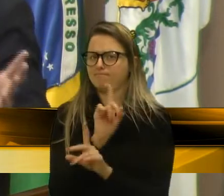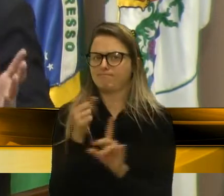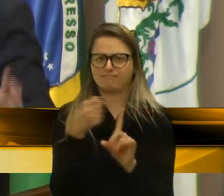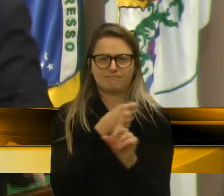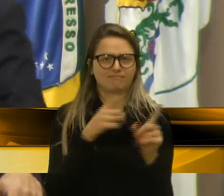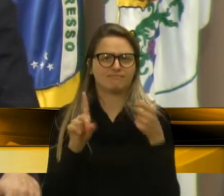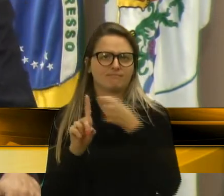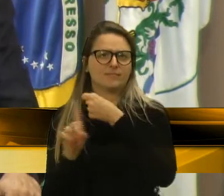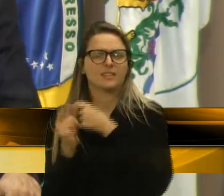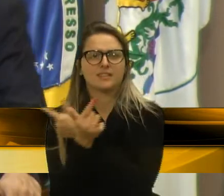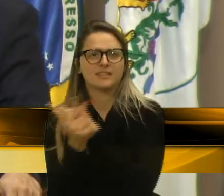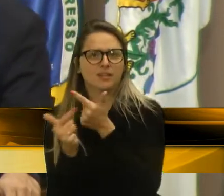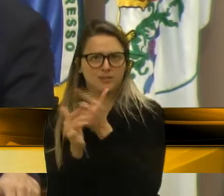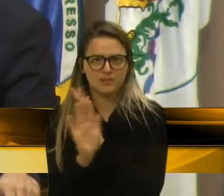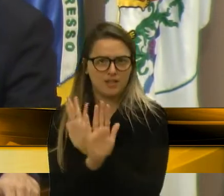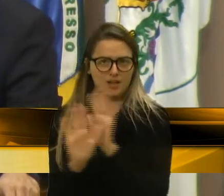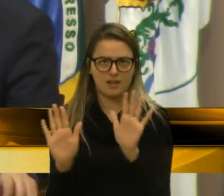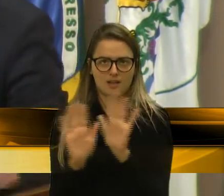não houve, né?